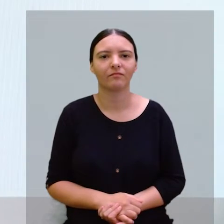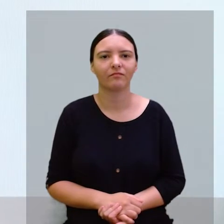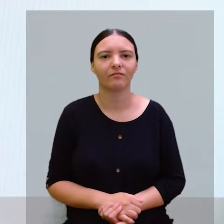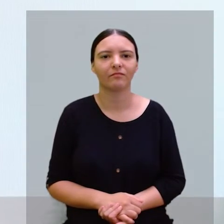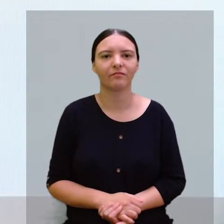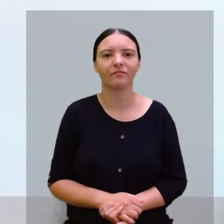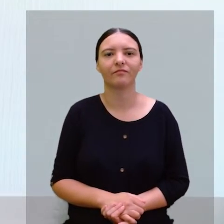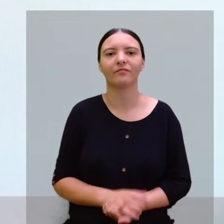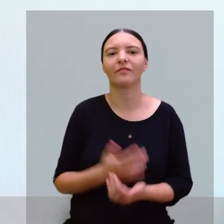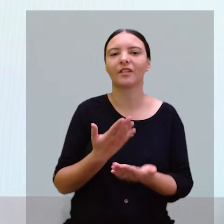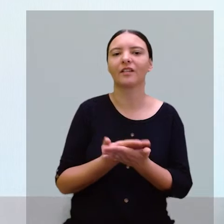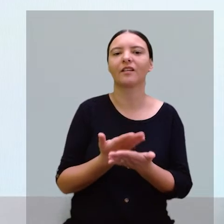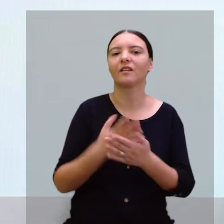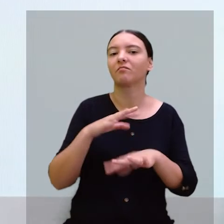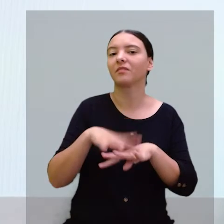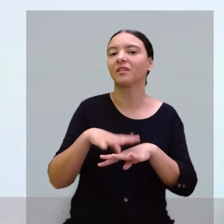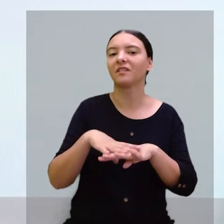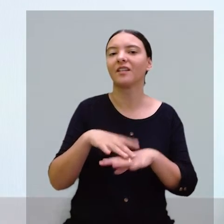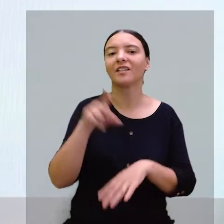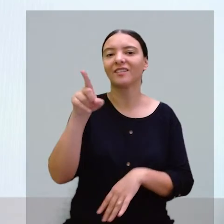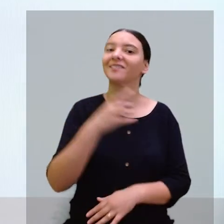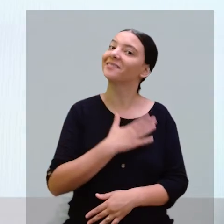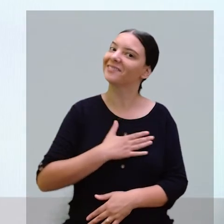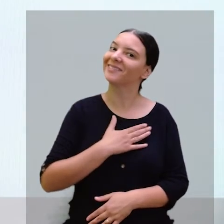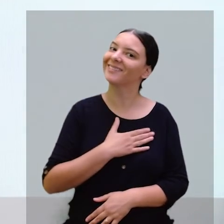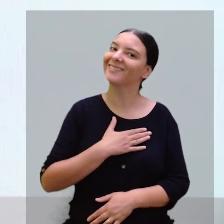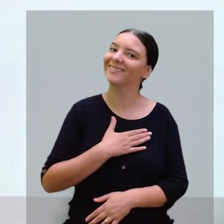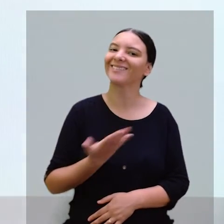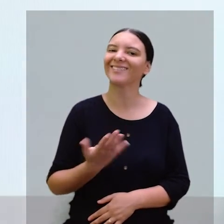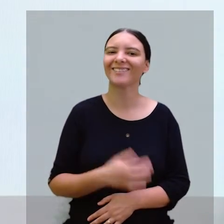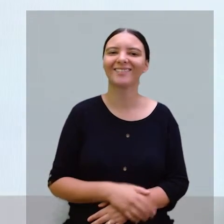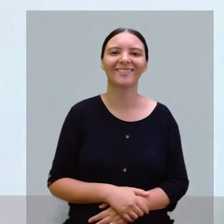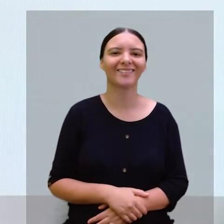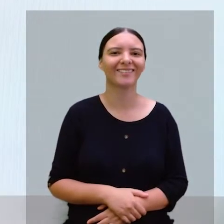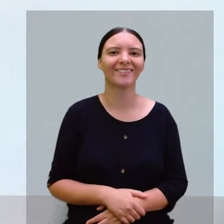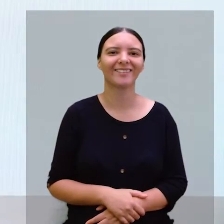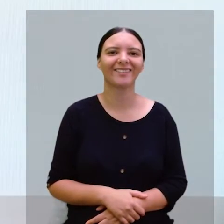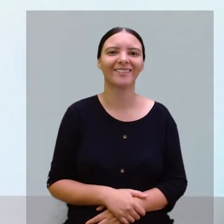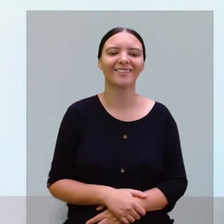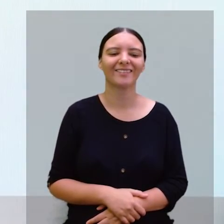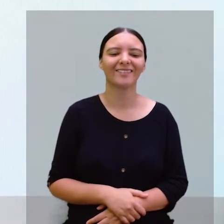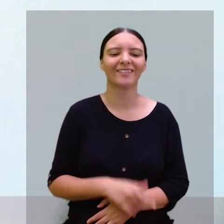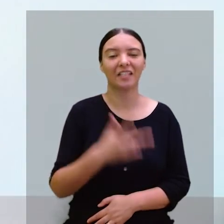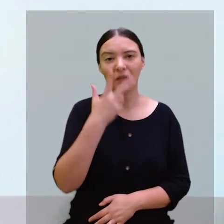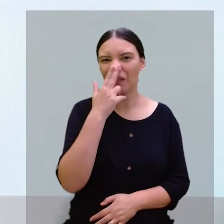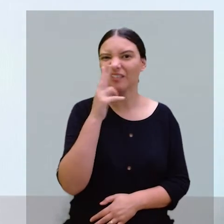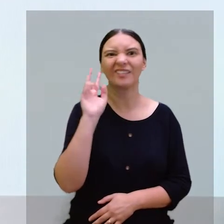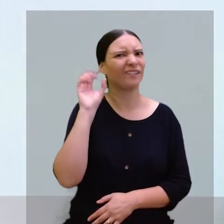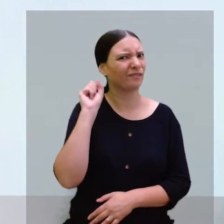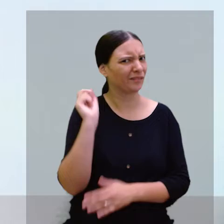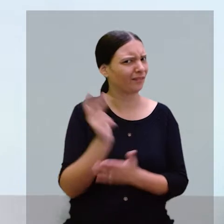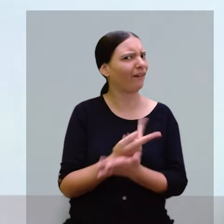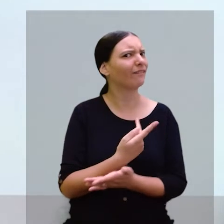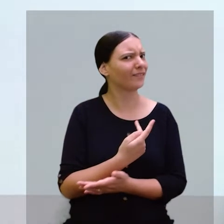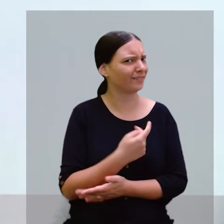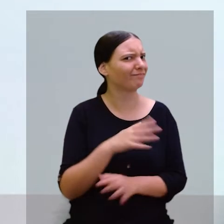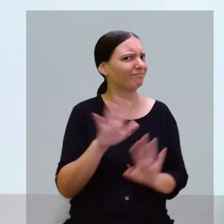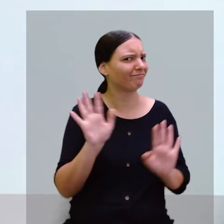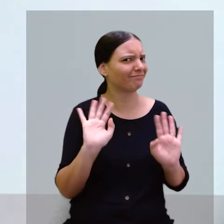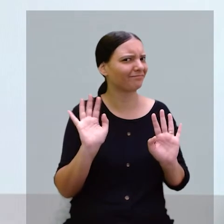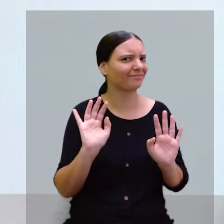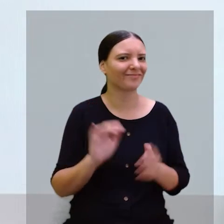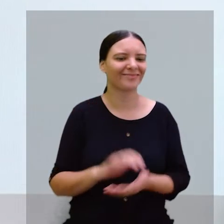Alguém falou aula de matemática. Olha, super prazerosa a aula de matemática. Eu acho que eu ouvi errado, mas deve ser isso.